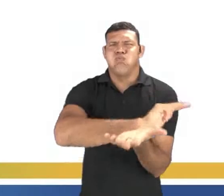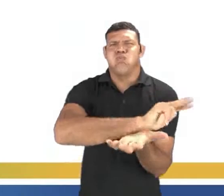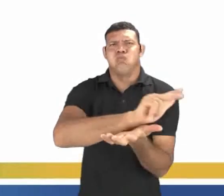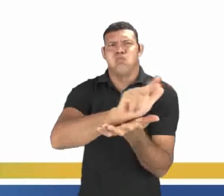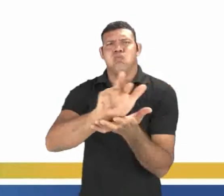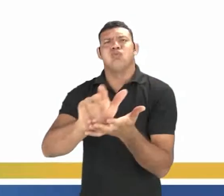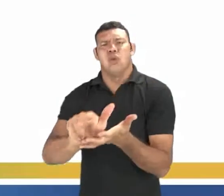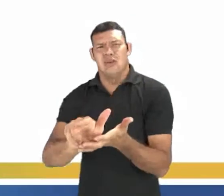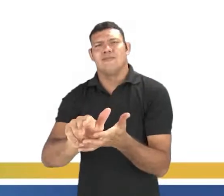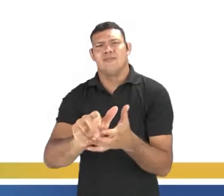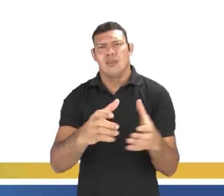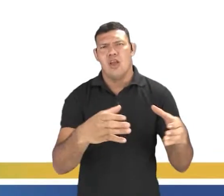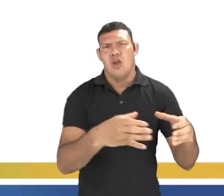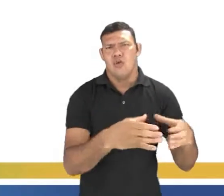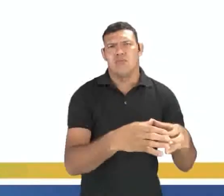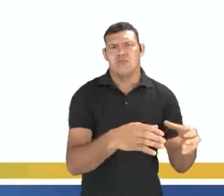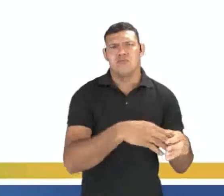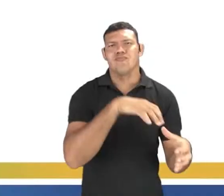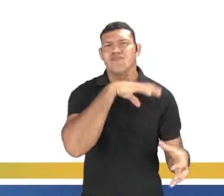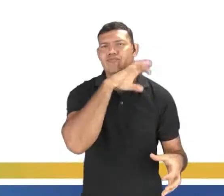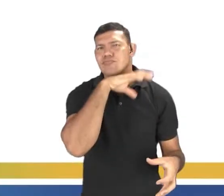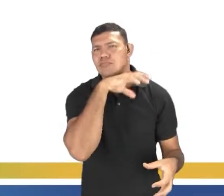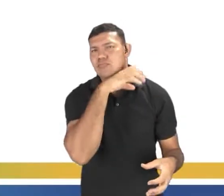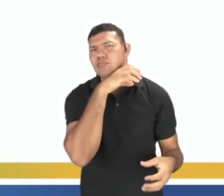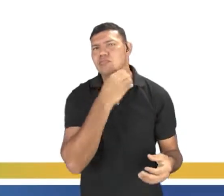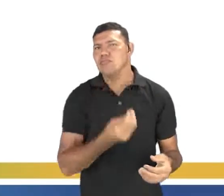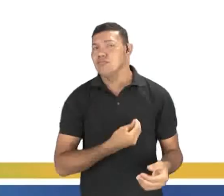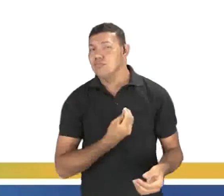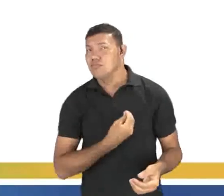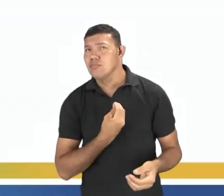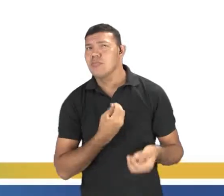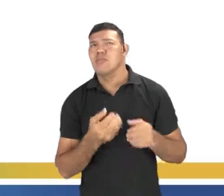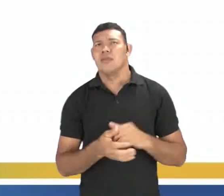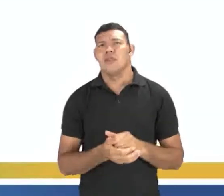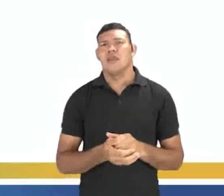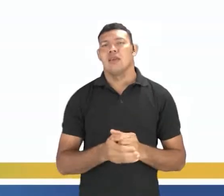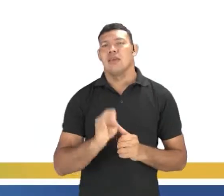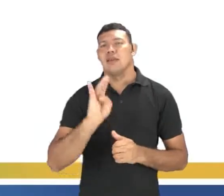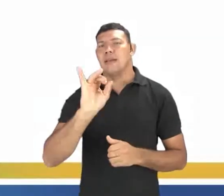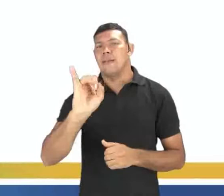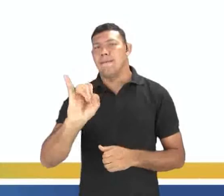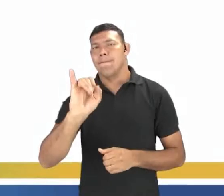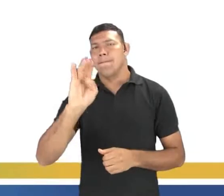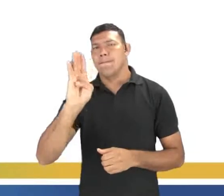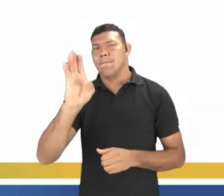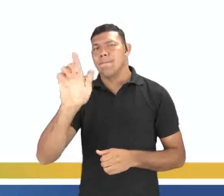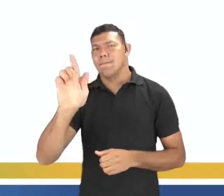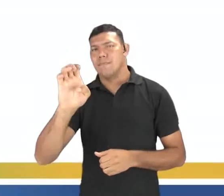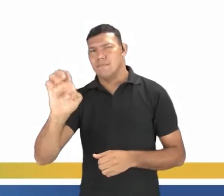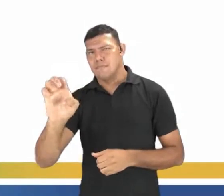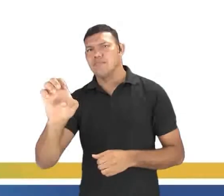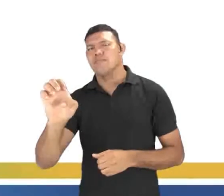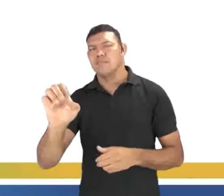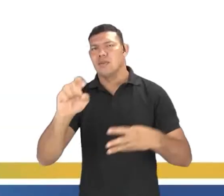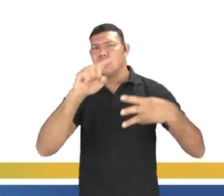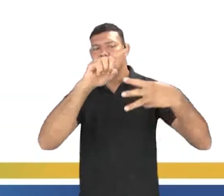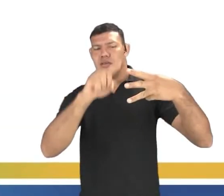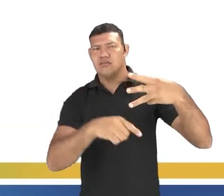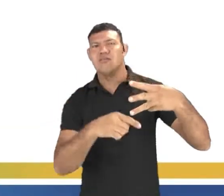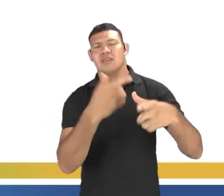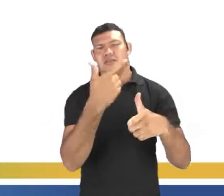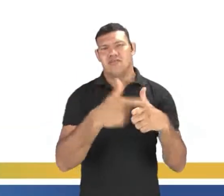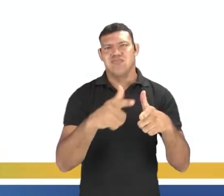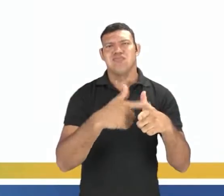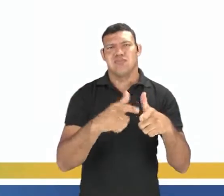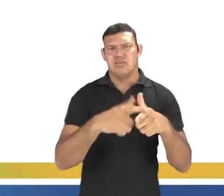diferentes espécies que aqui vivem. De acordo com o IBGE, 3 problemas ambientais são